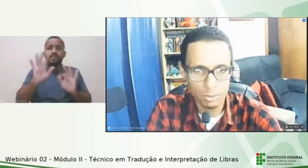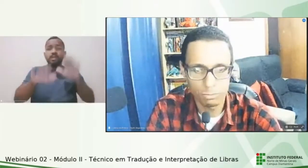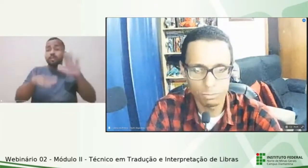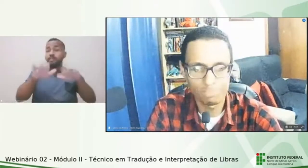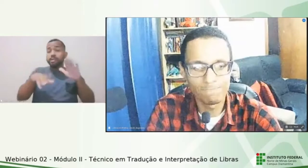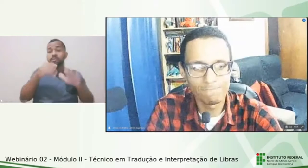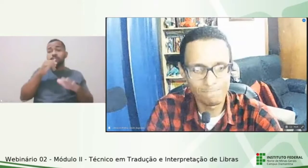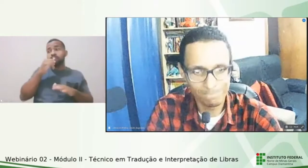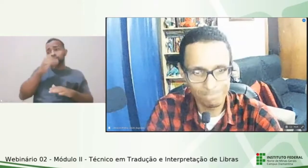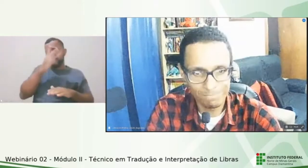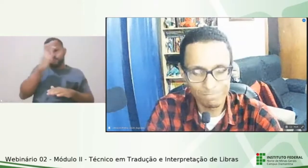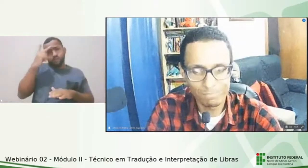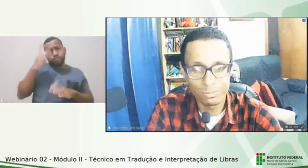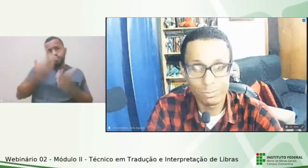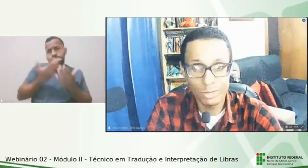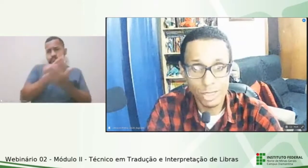avaliação.